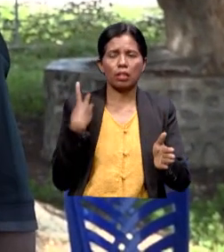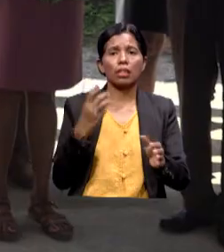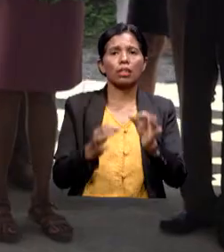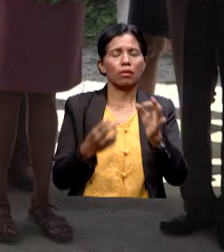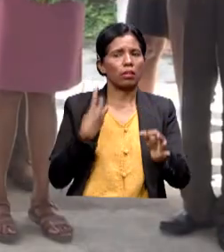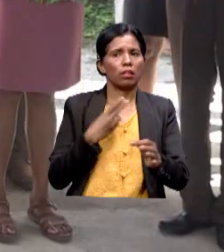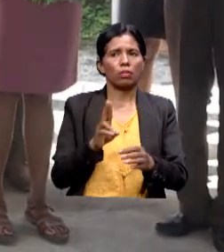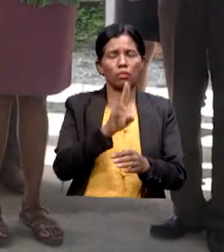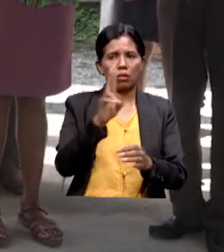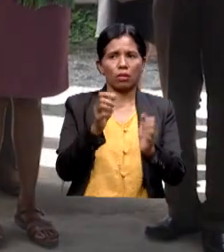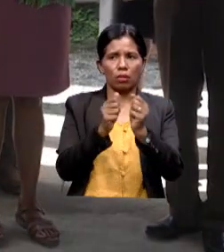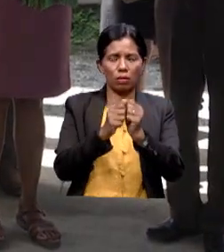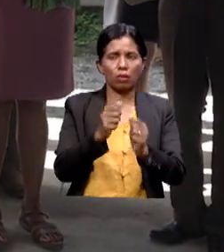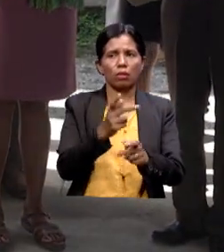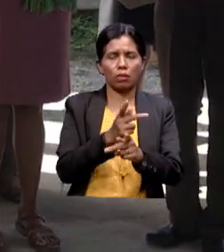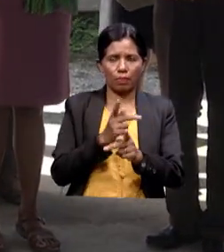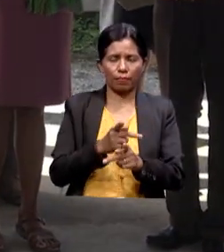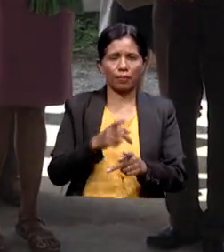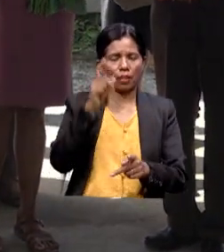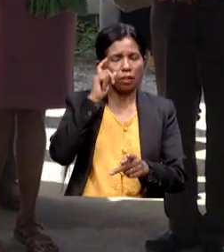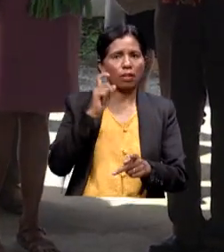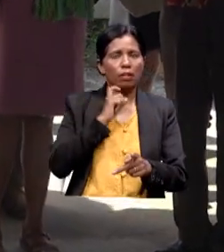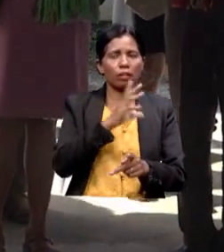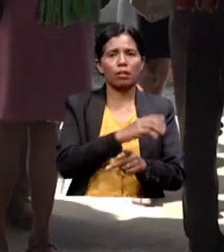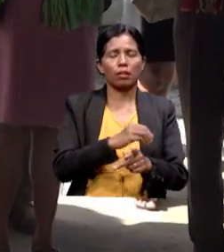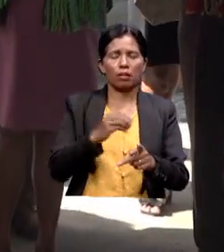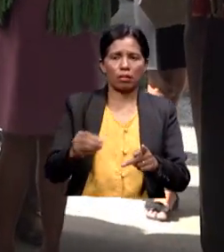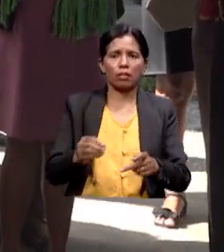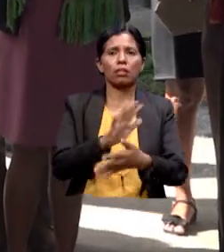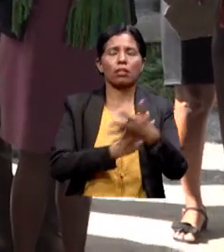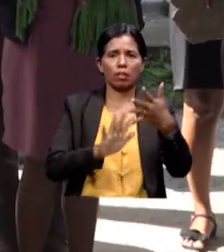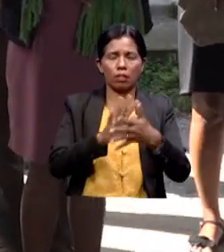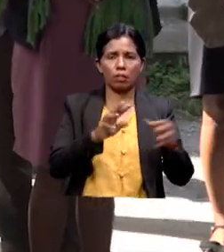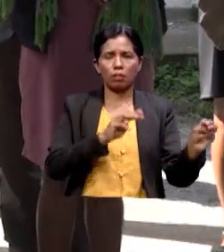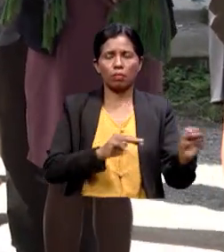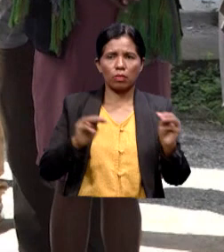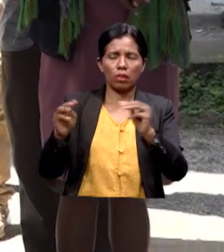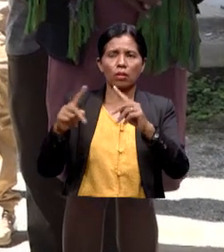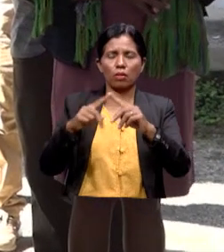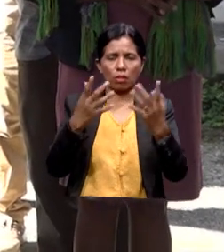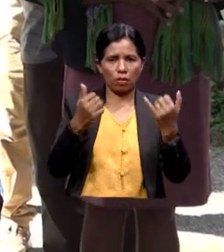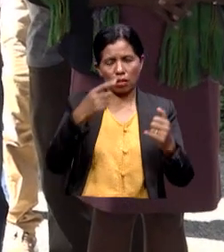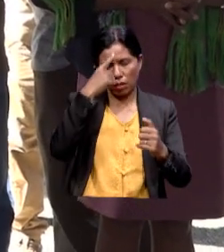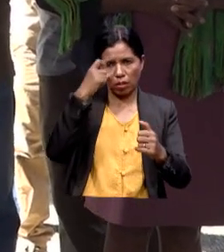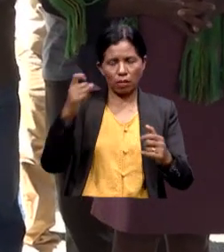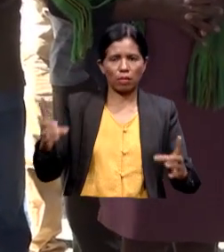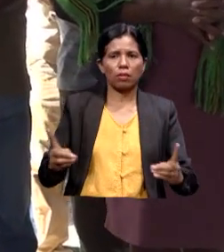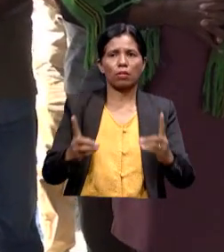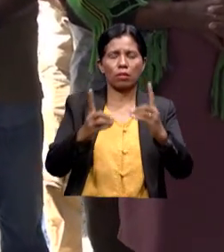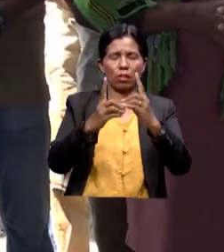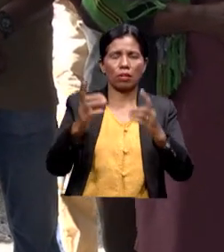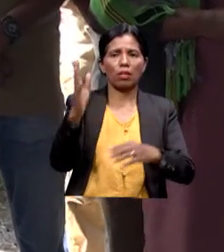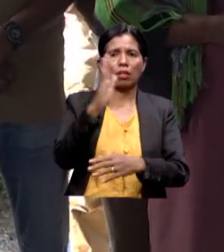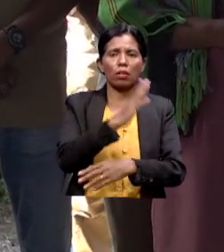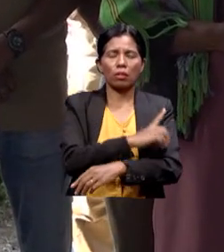dia. Salão Kairala, Tirlolos inaugura antes, mas bem adianta to o Loron, também enfrenta ela Loron Bot,